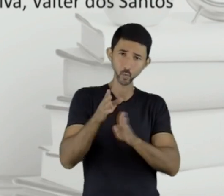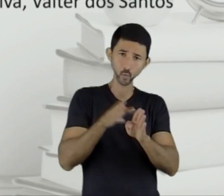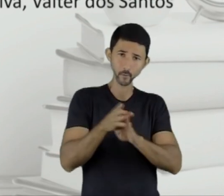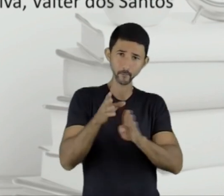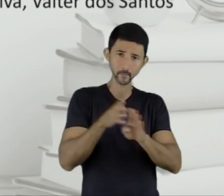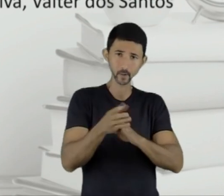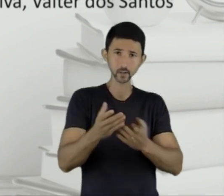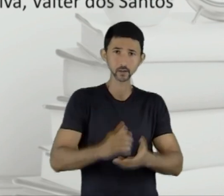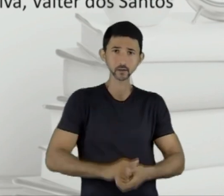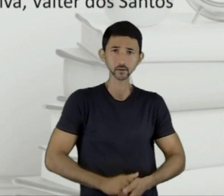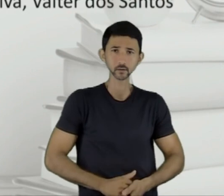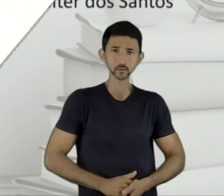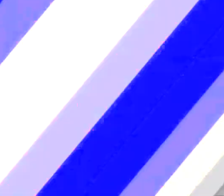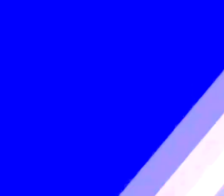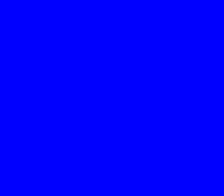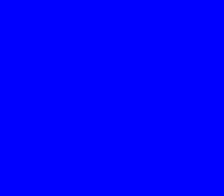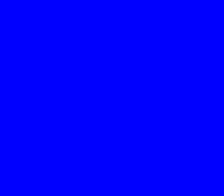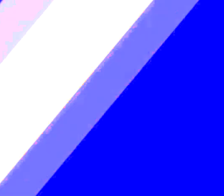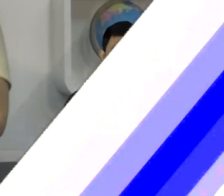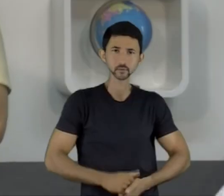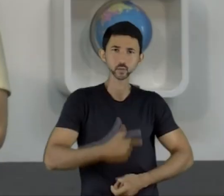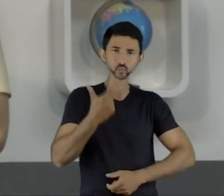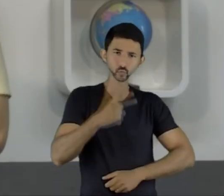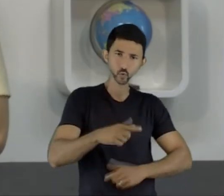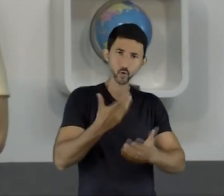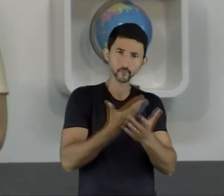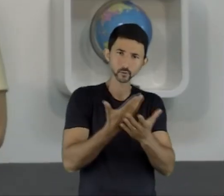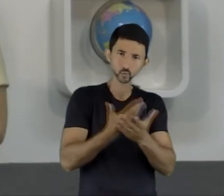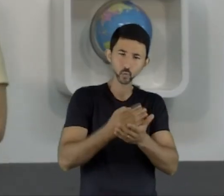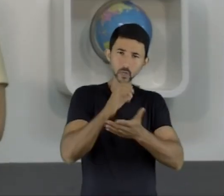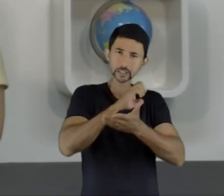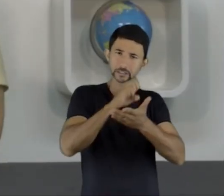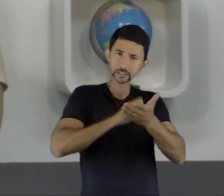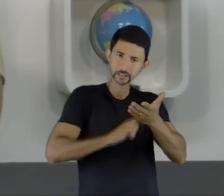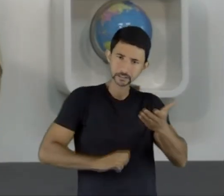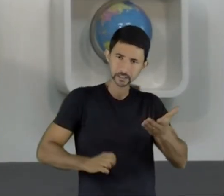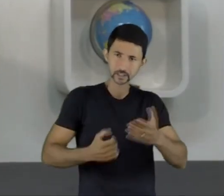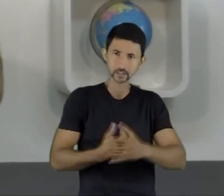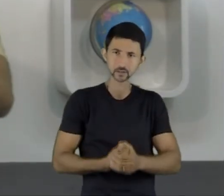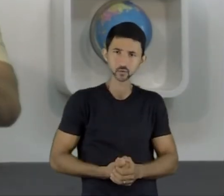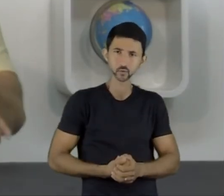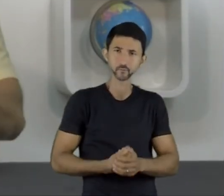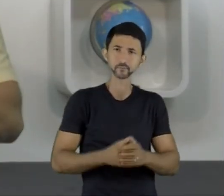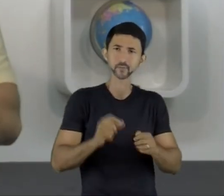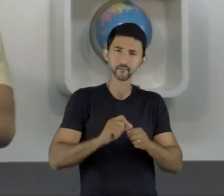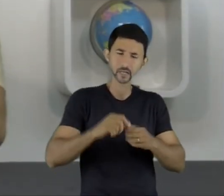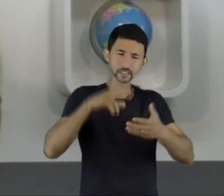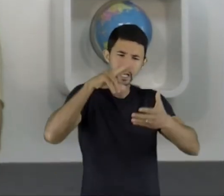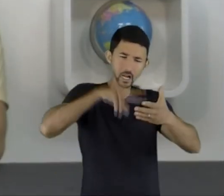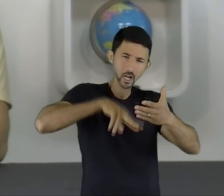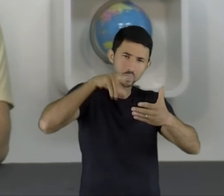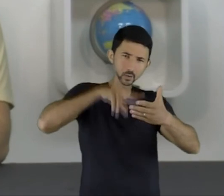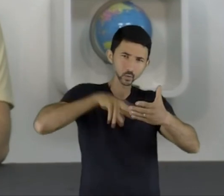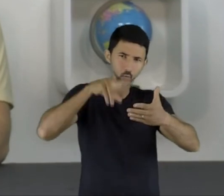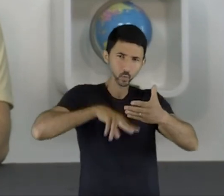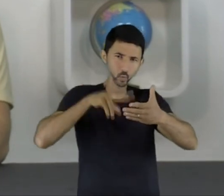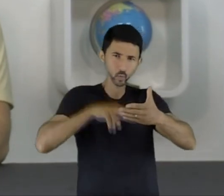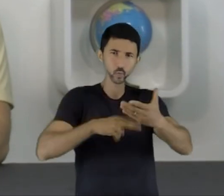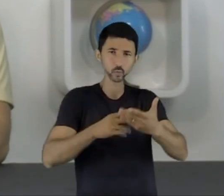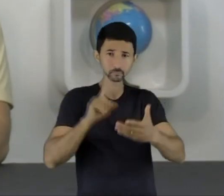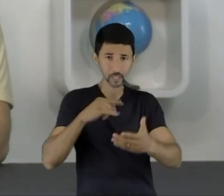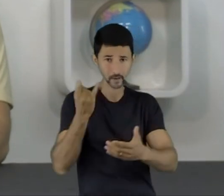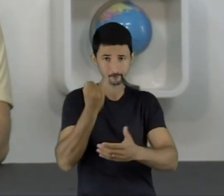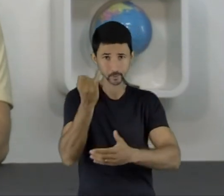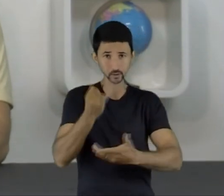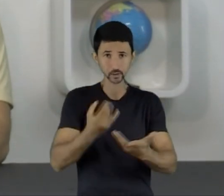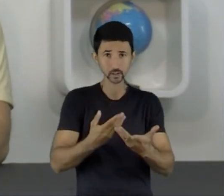então, que você novamente faça os exercícios, faça a leitura, certo? É sempre